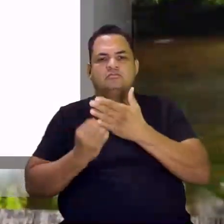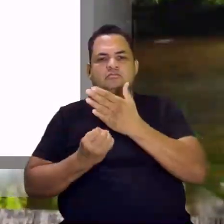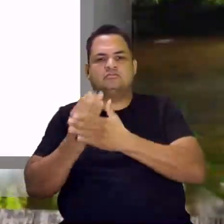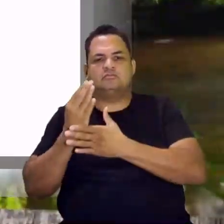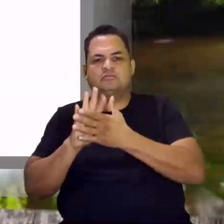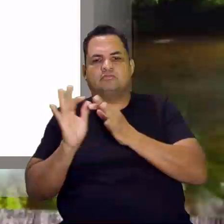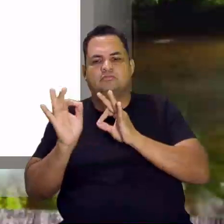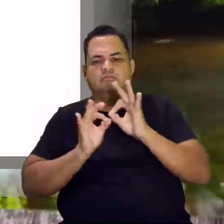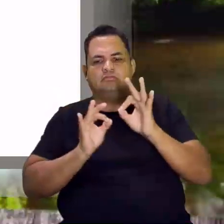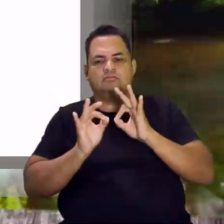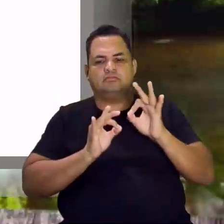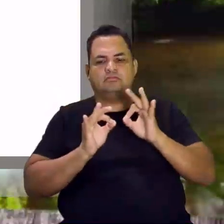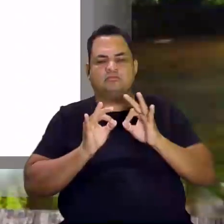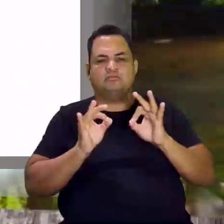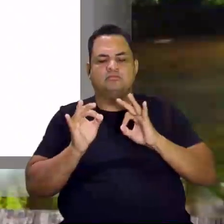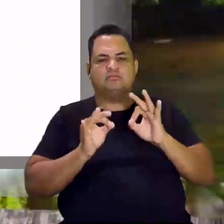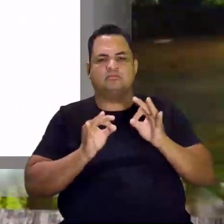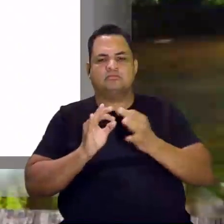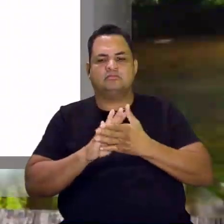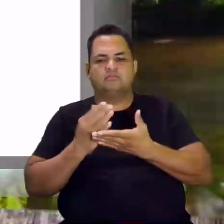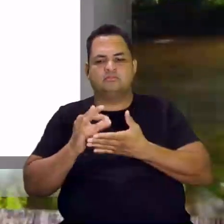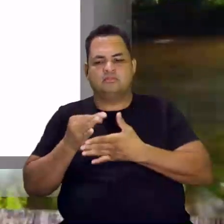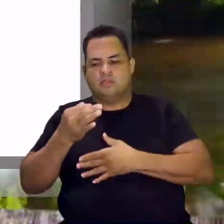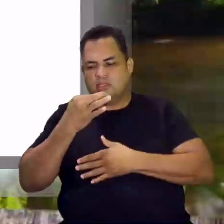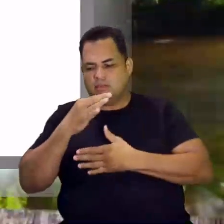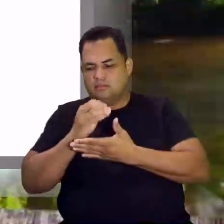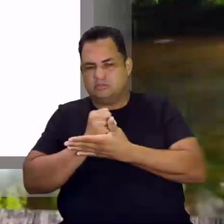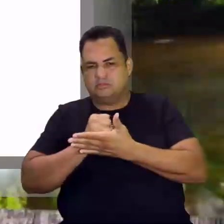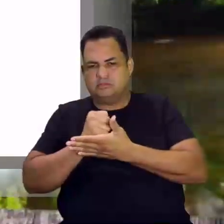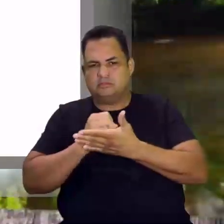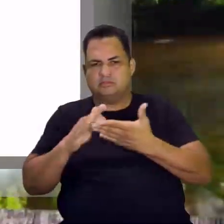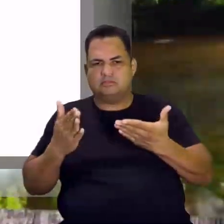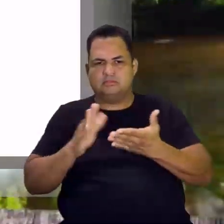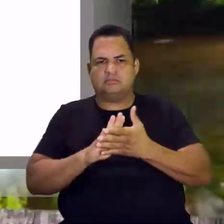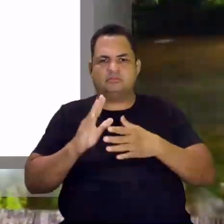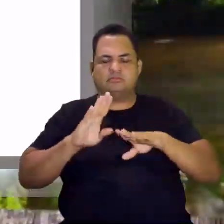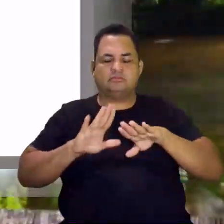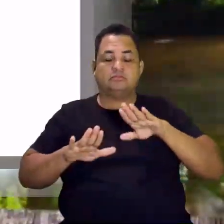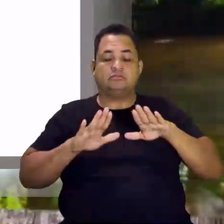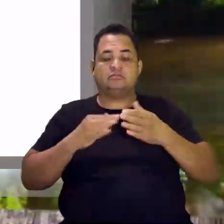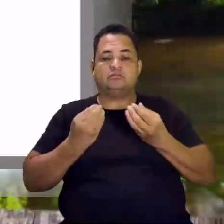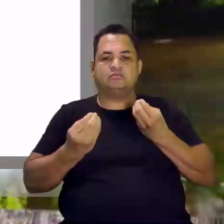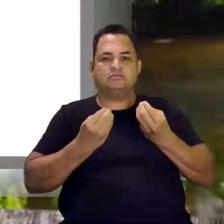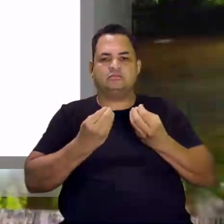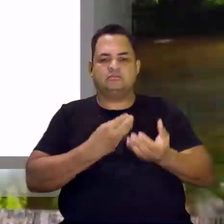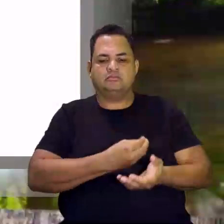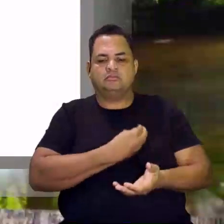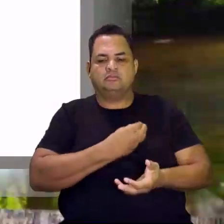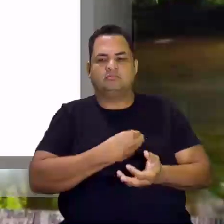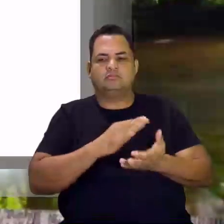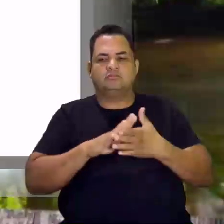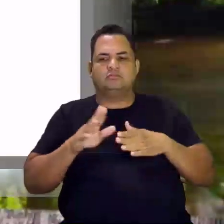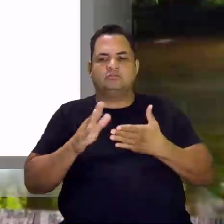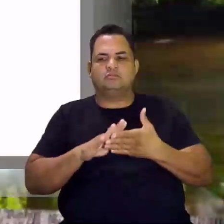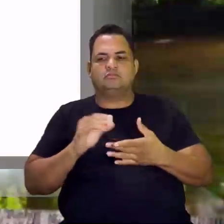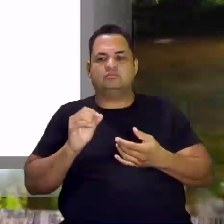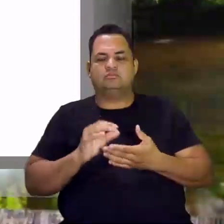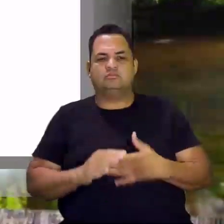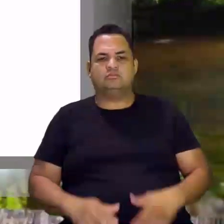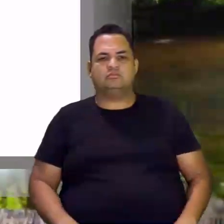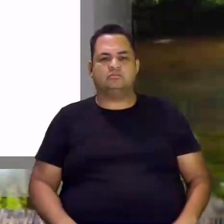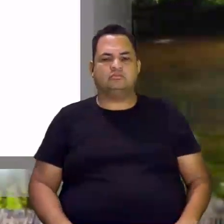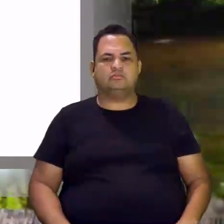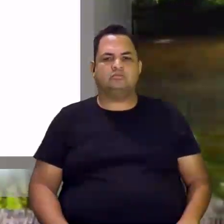e manipulando essas medicações, tá? Depende da ação também dessa bactéria no organismo e qual organismo ela está sendo infectando.